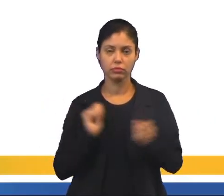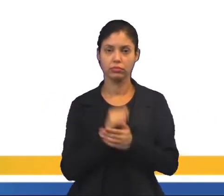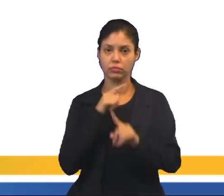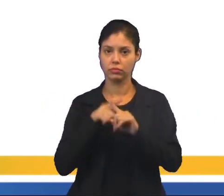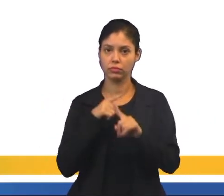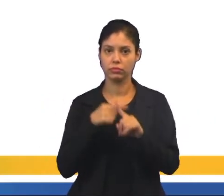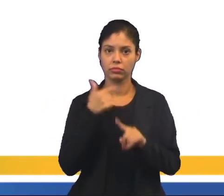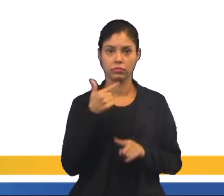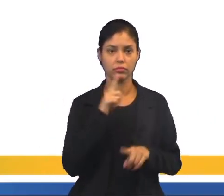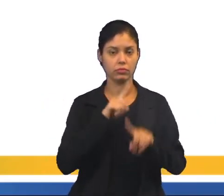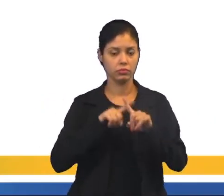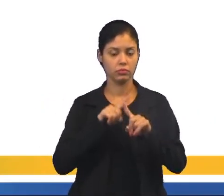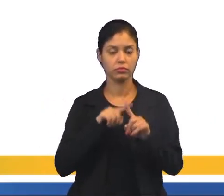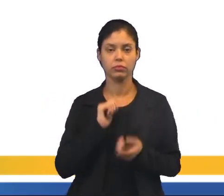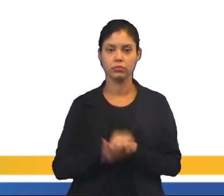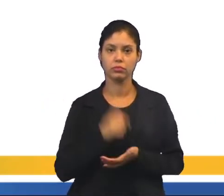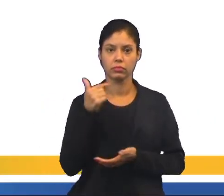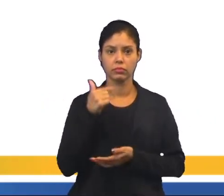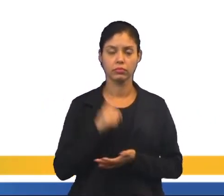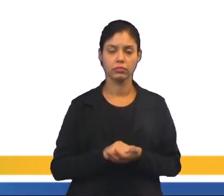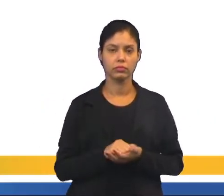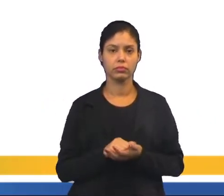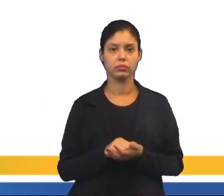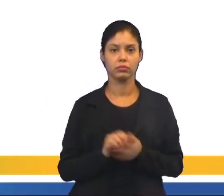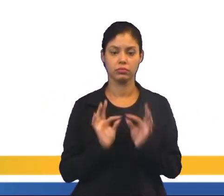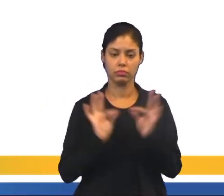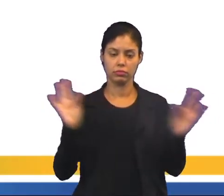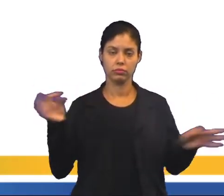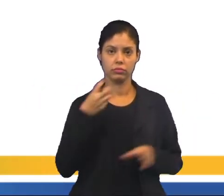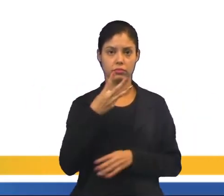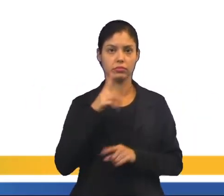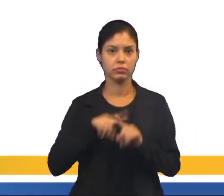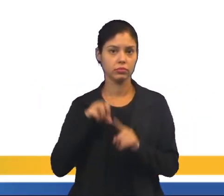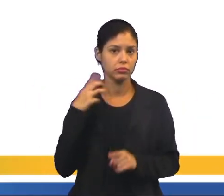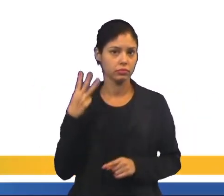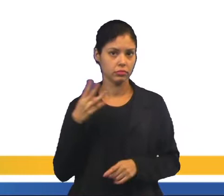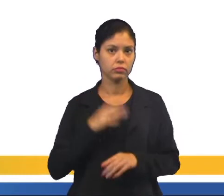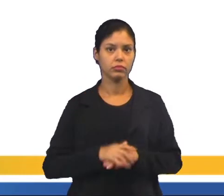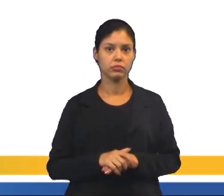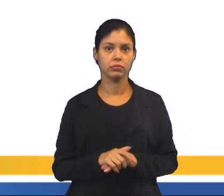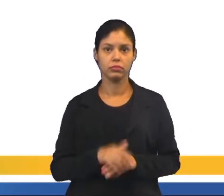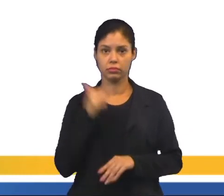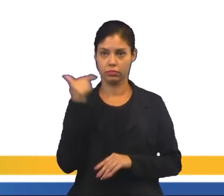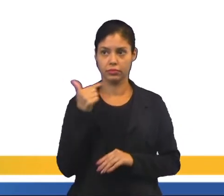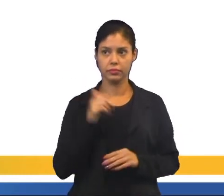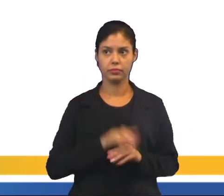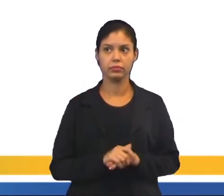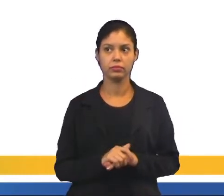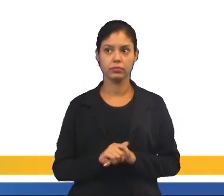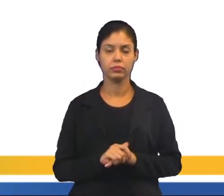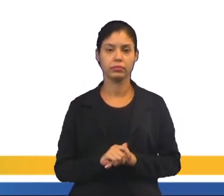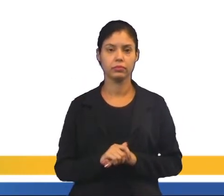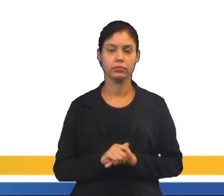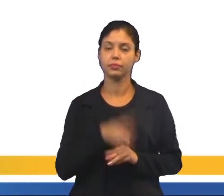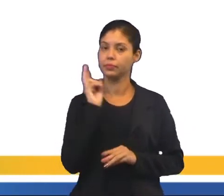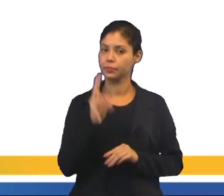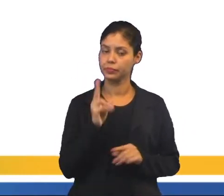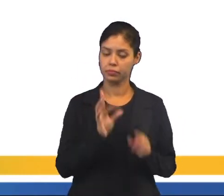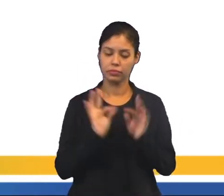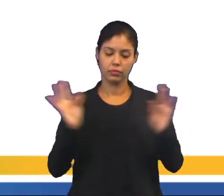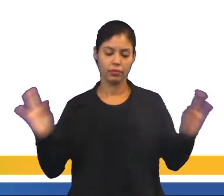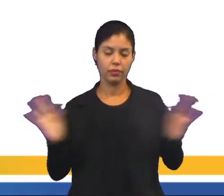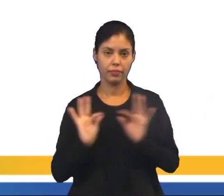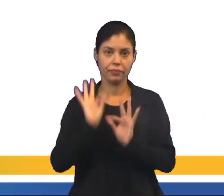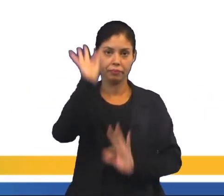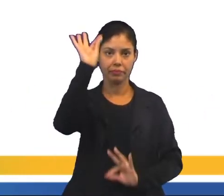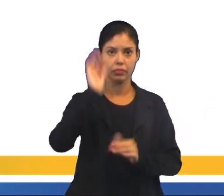multiplicar 2 vezes 2. E no seu comprimento, 3 vezes 2, né? Que é na mesma